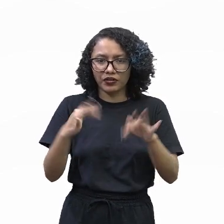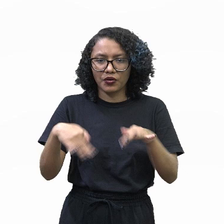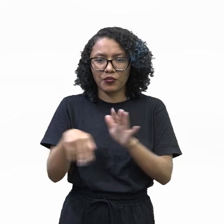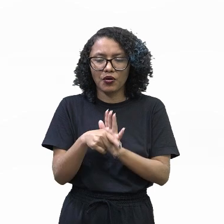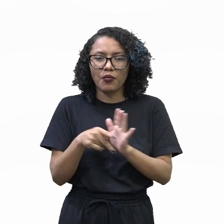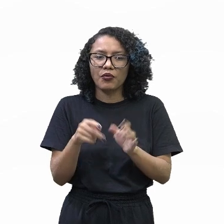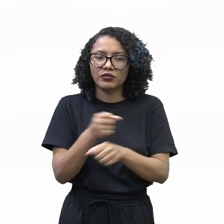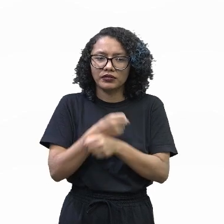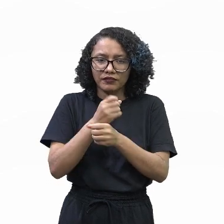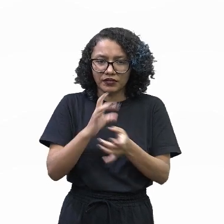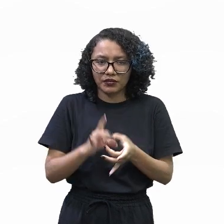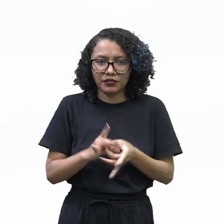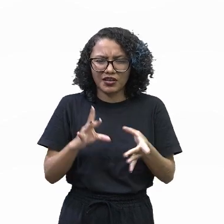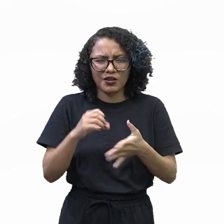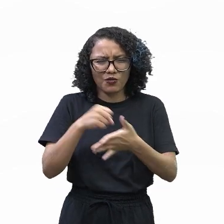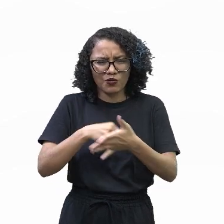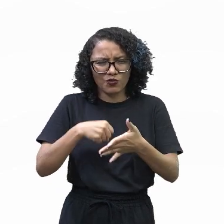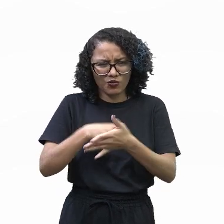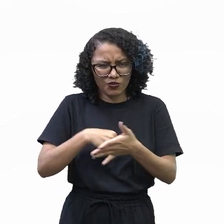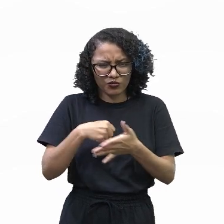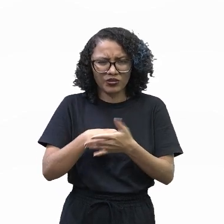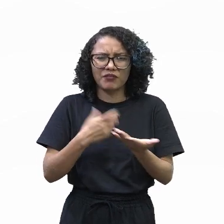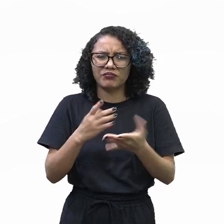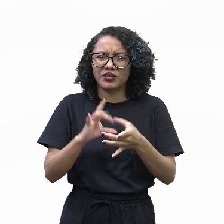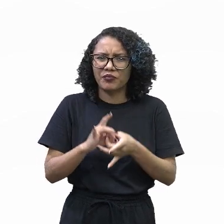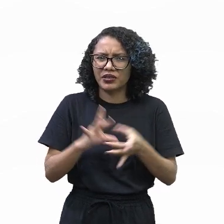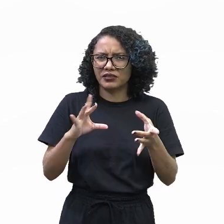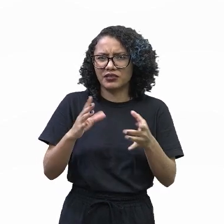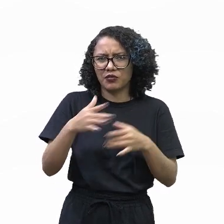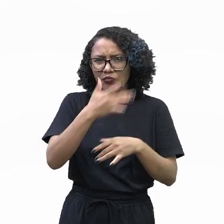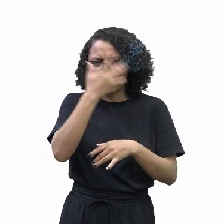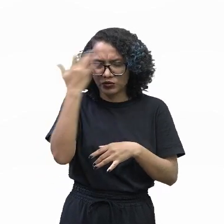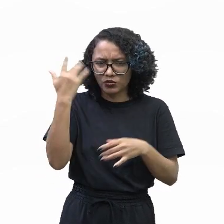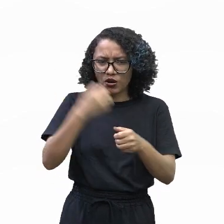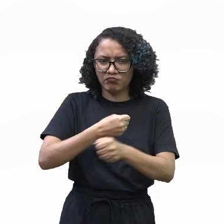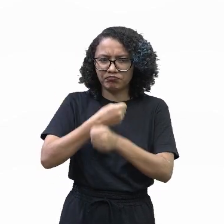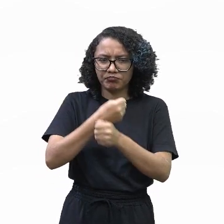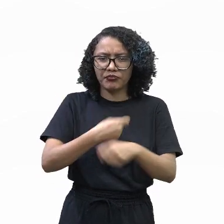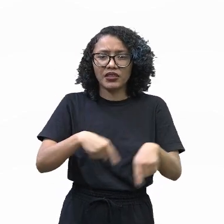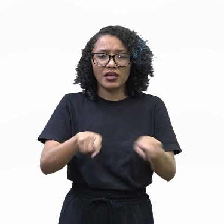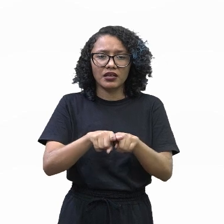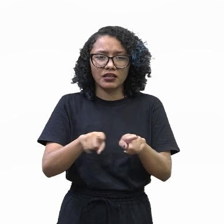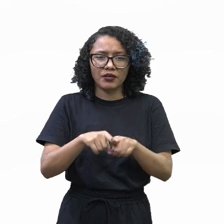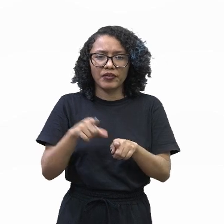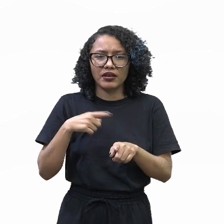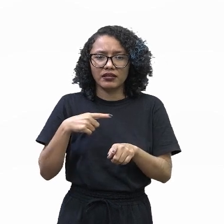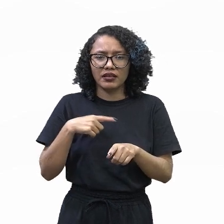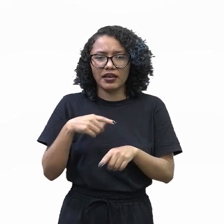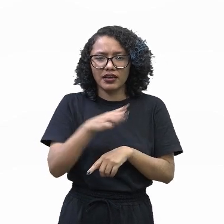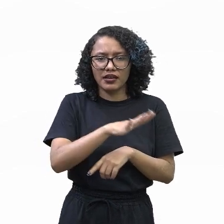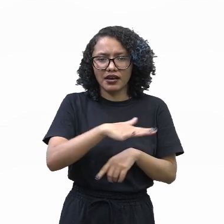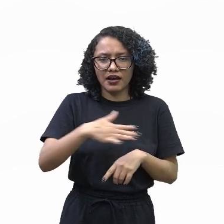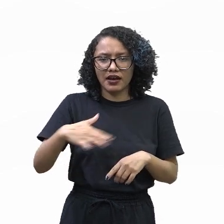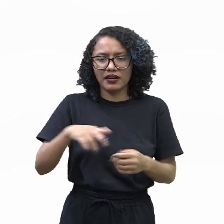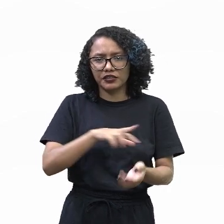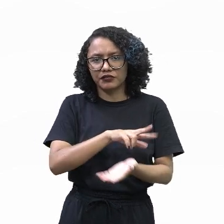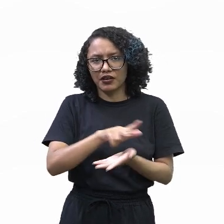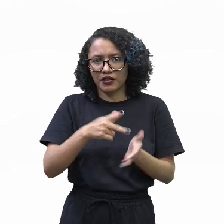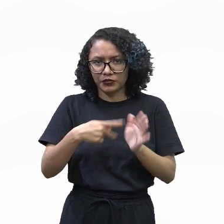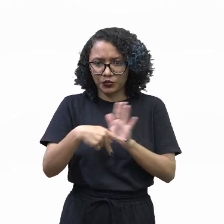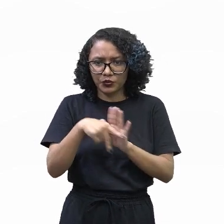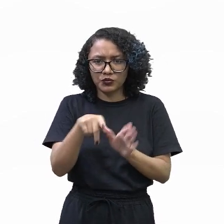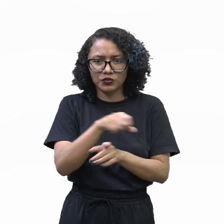luta pela libertação dos escravizados e vai envolver diversos setores da